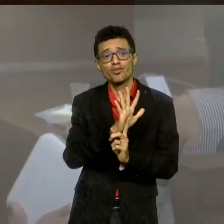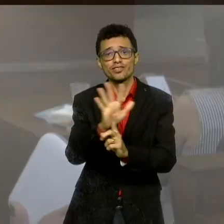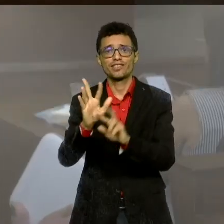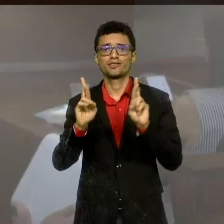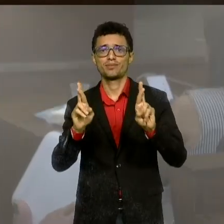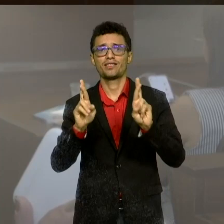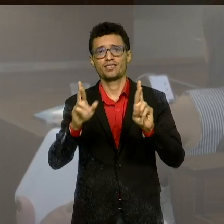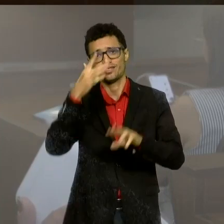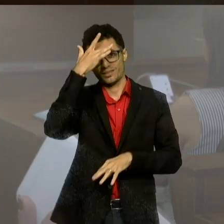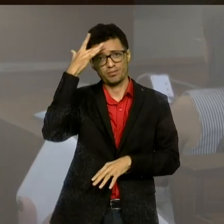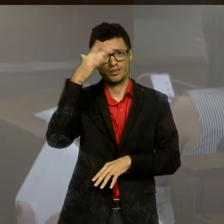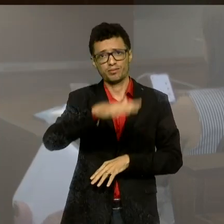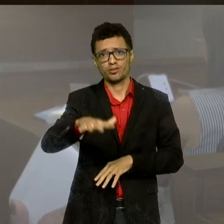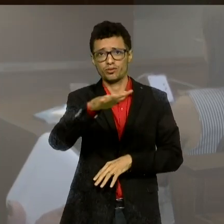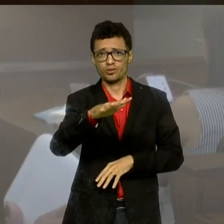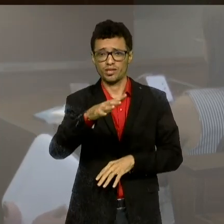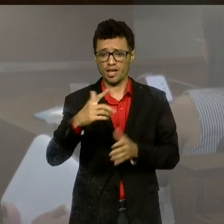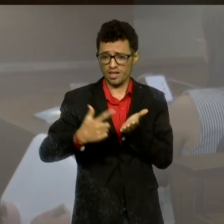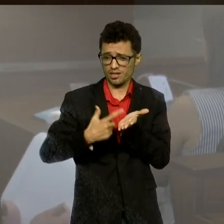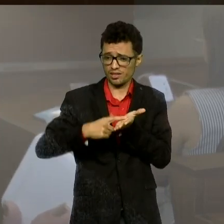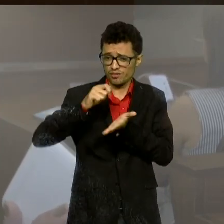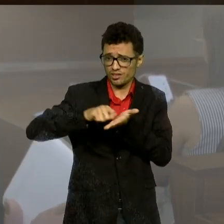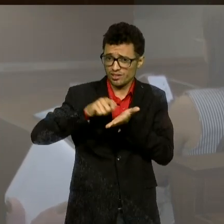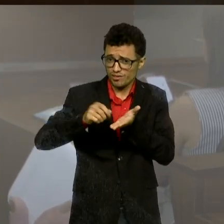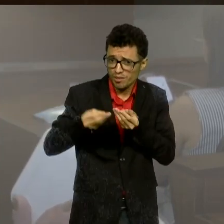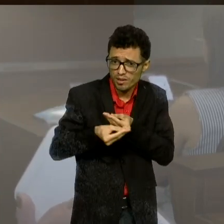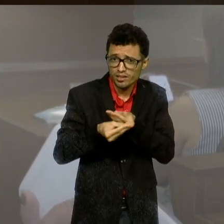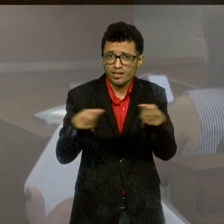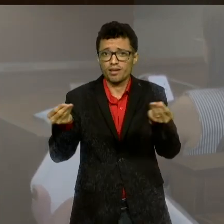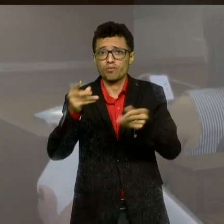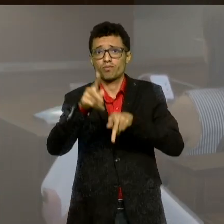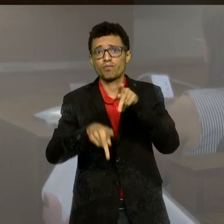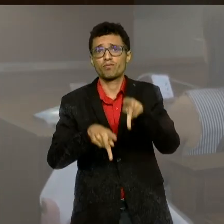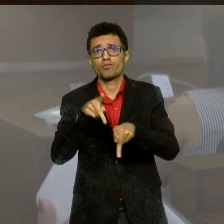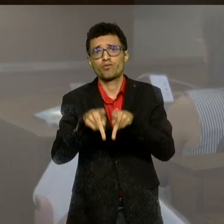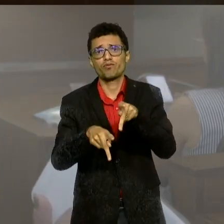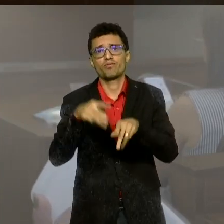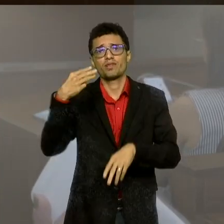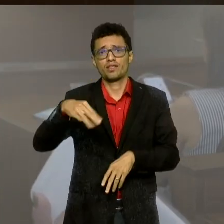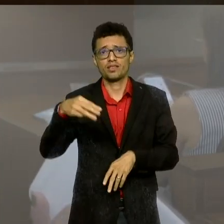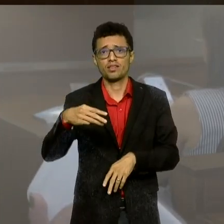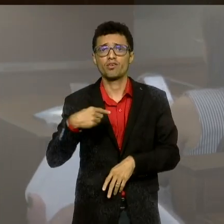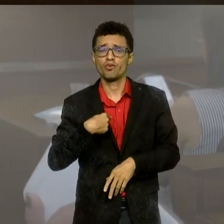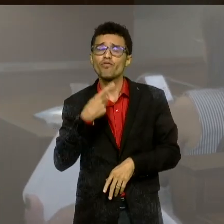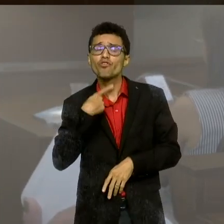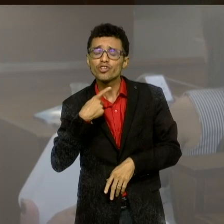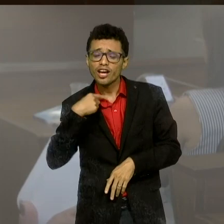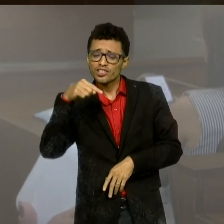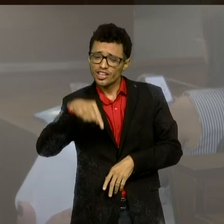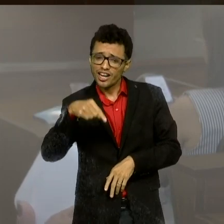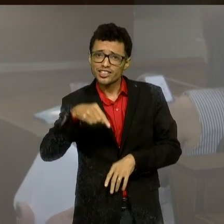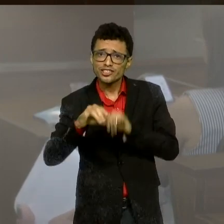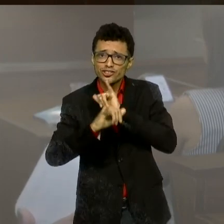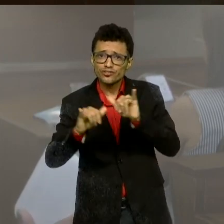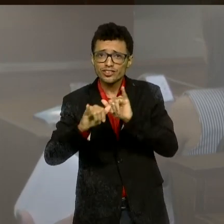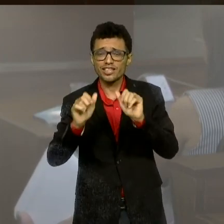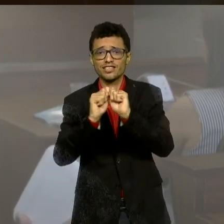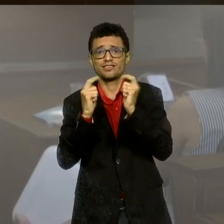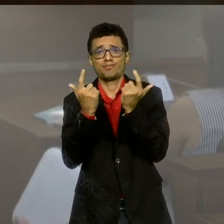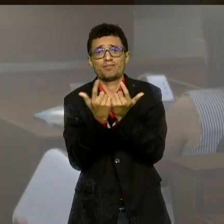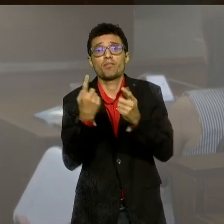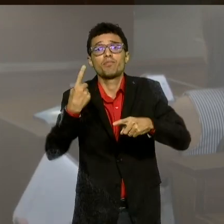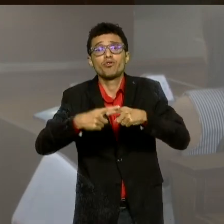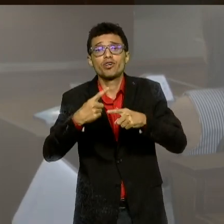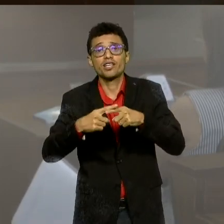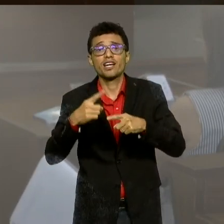entregando esta obra para o povo do Maranhão por isso que eu fiz questão de fazer aqui na Assembleia porque simbolicamente aqui representam os deputados e